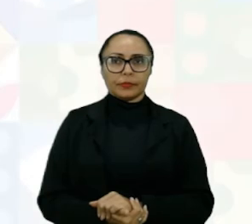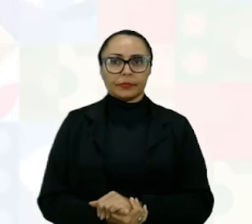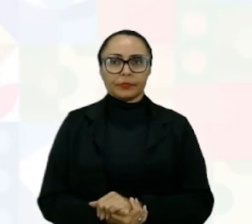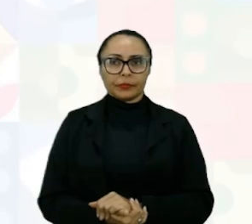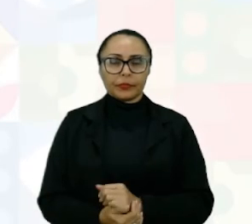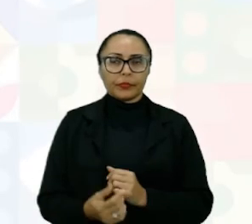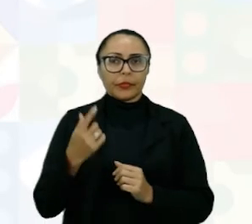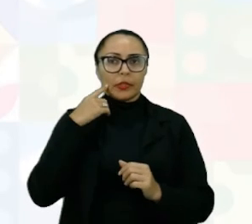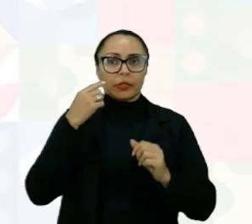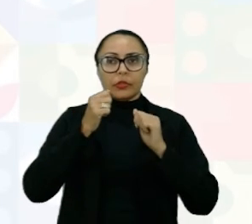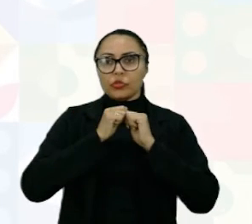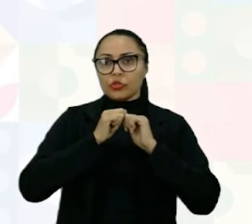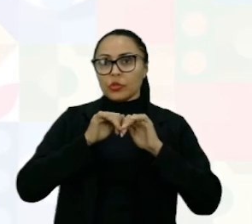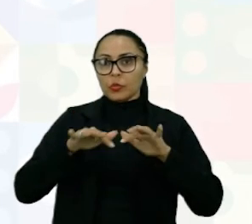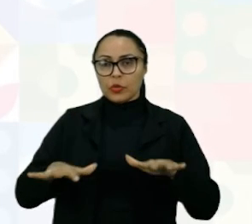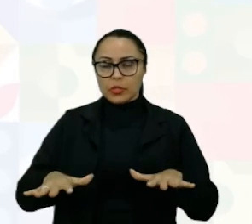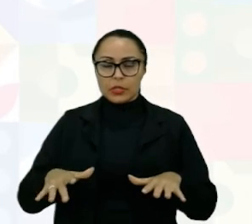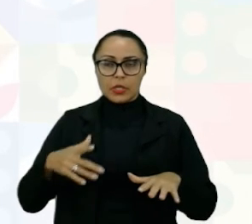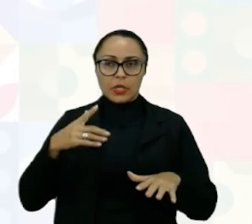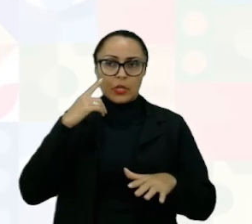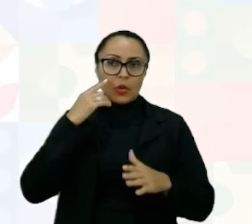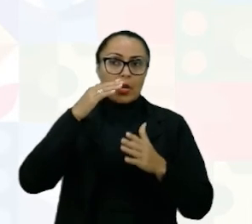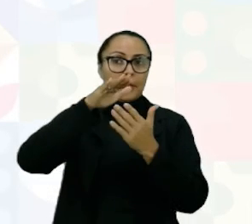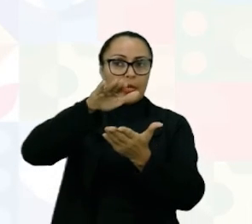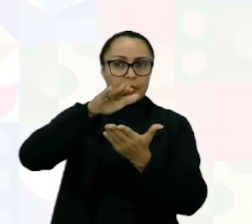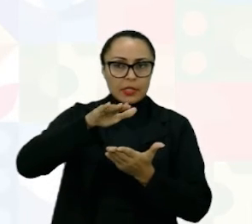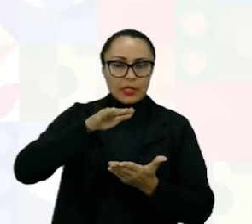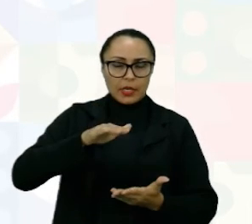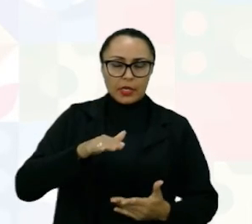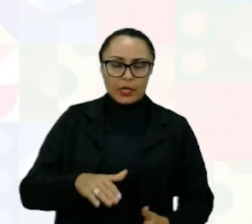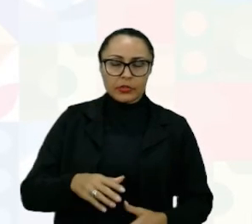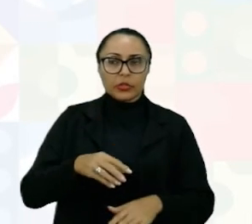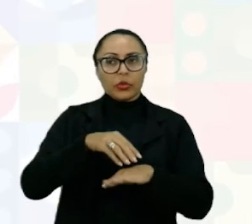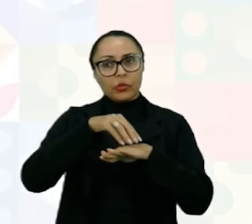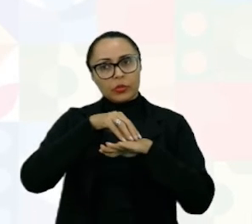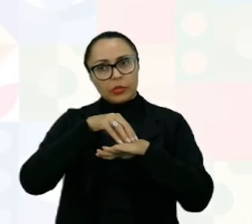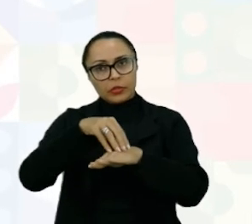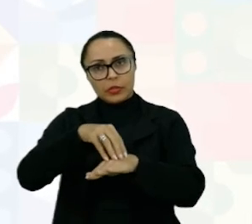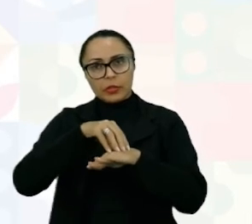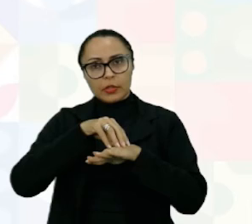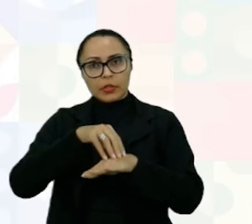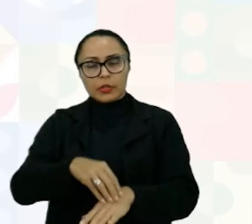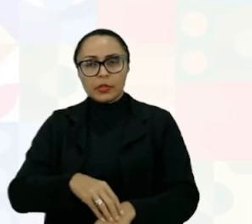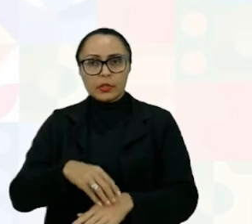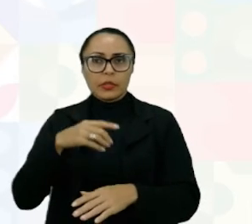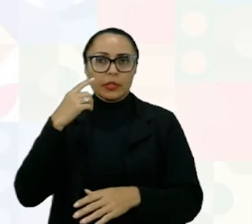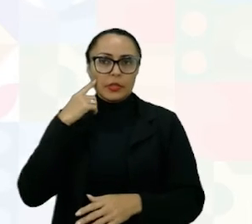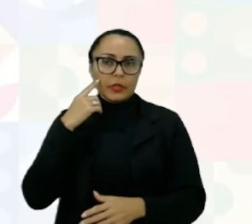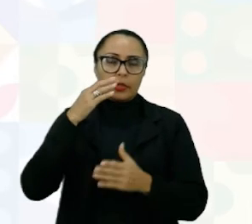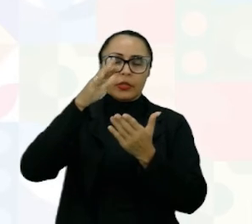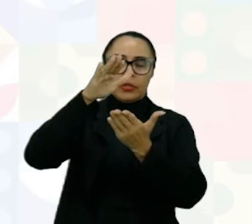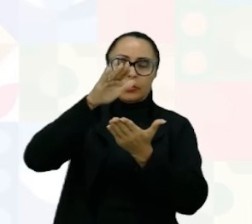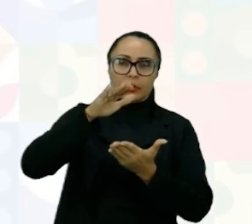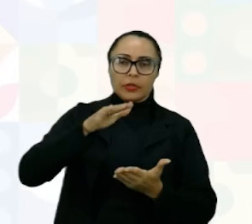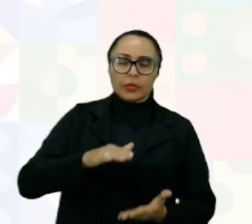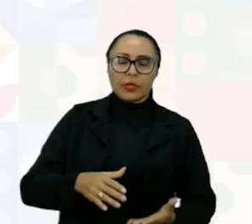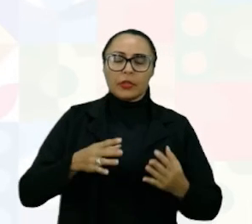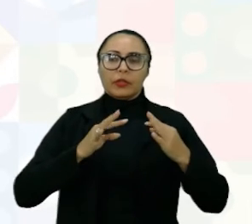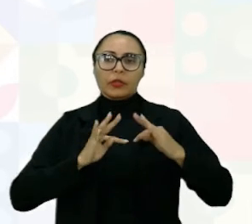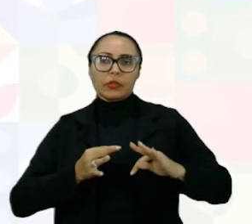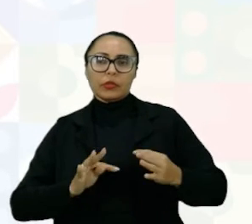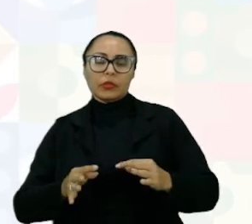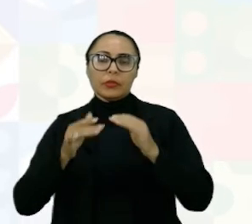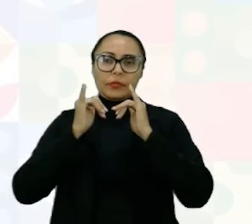distribuição, à armazenagem, o transporte, o estoque, a tecnologia de informação, dentre